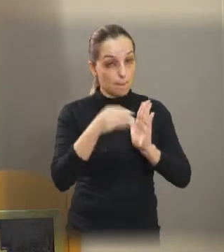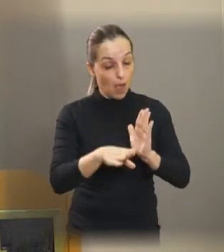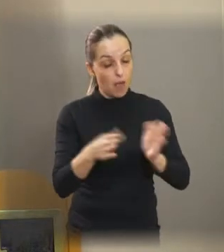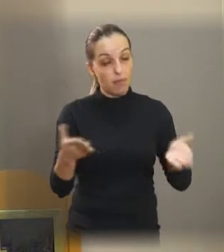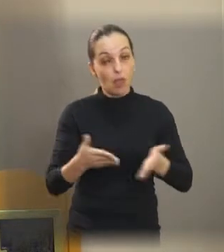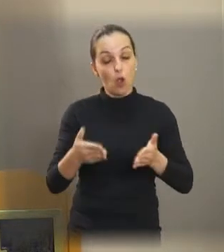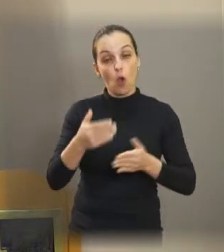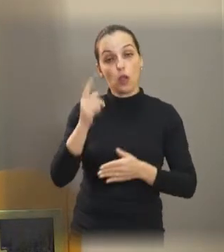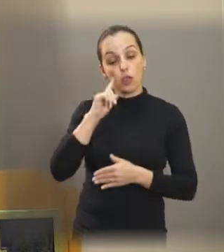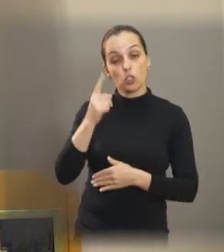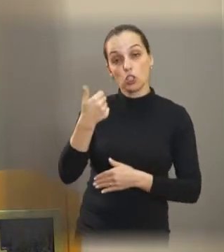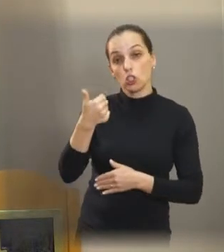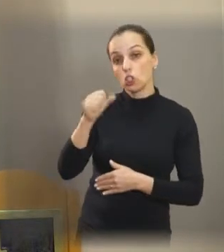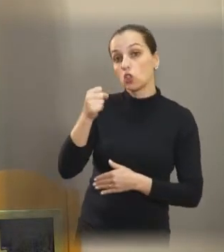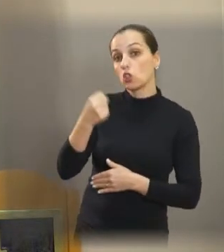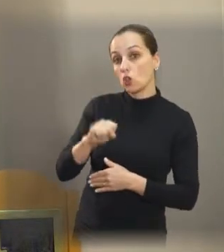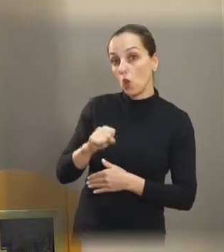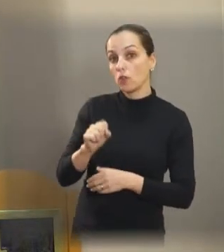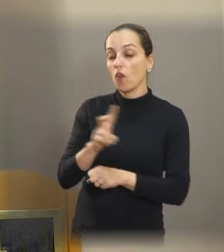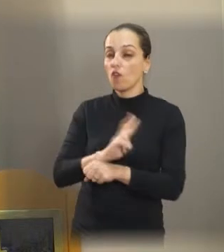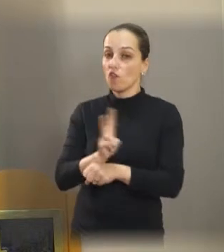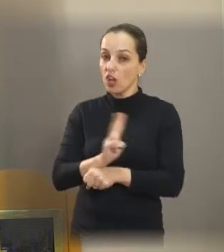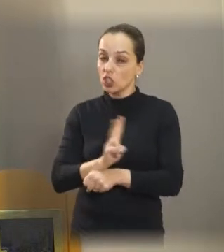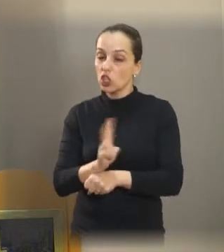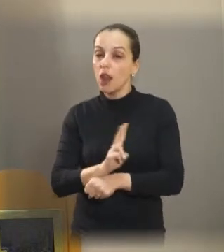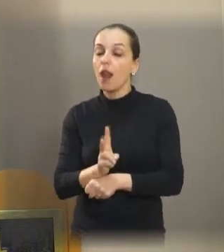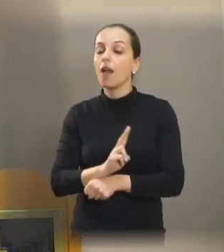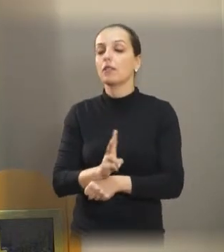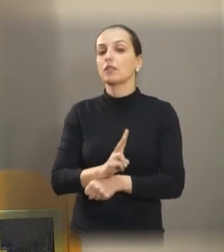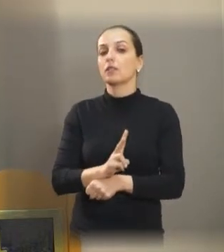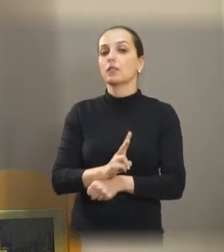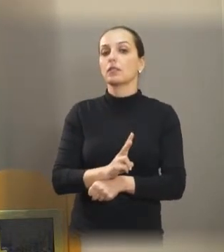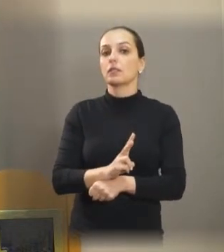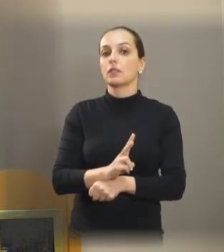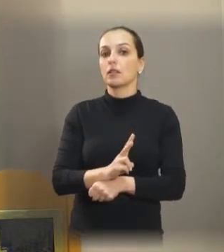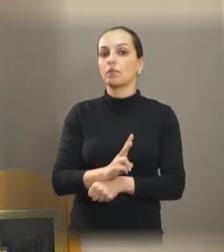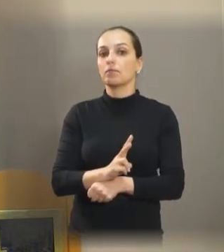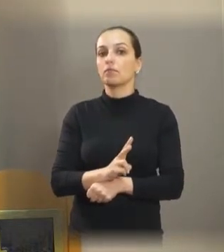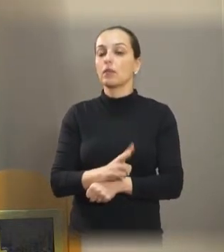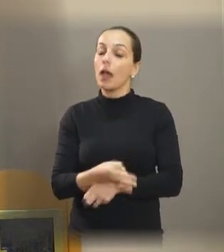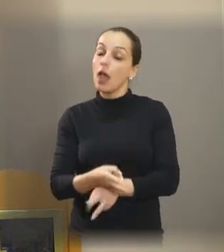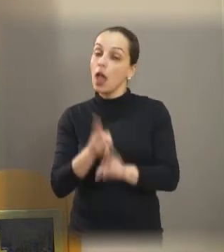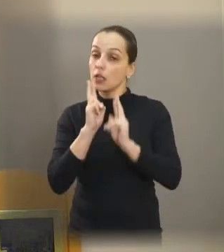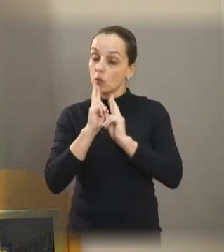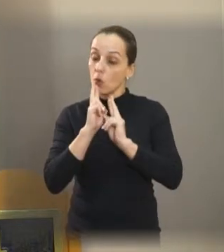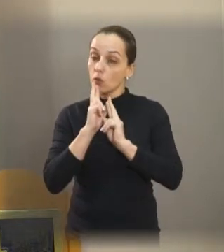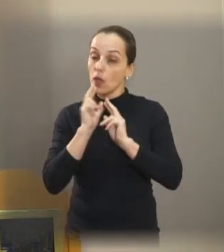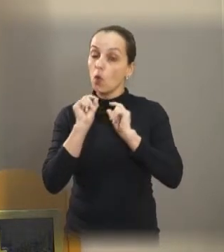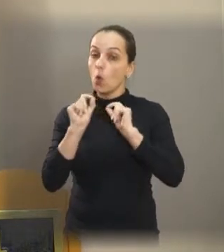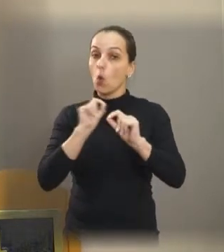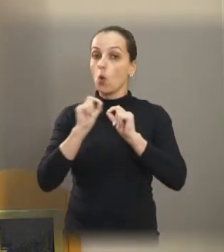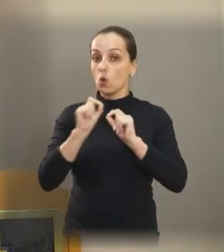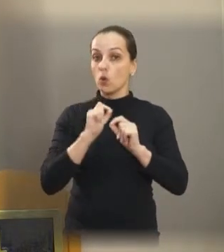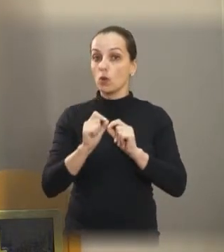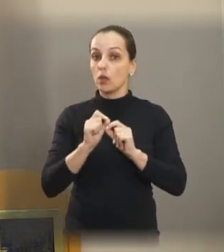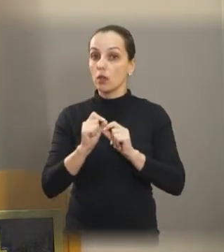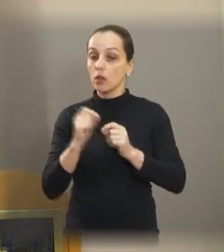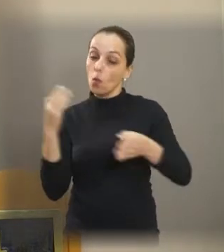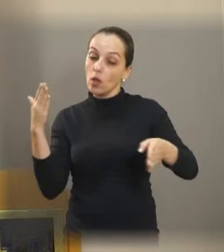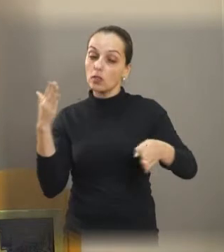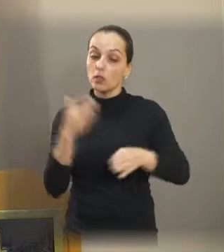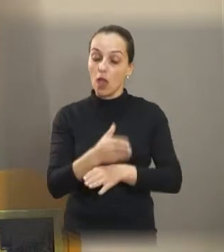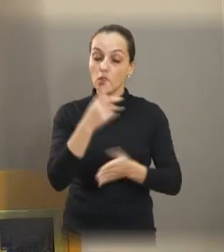agora recentemente, a vigilância, na verdade, a gerência de controle de vetores respondeu que está agendada uma